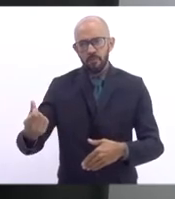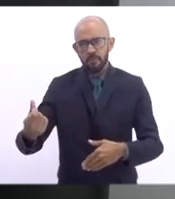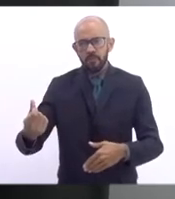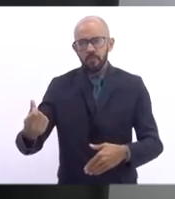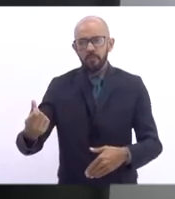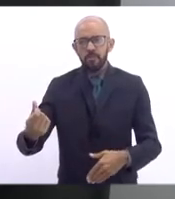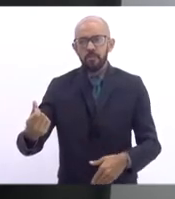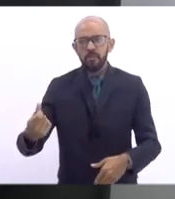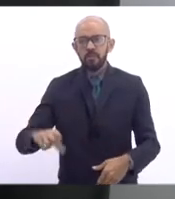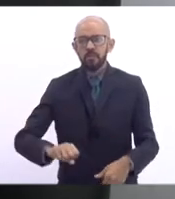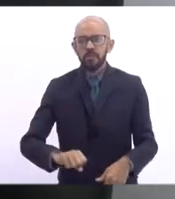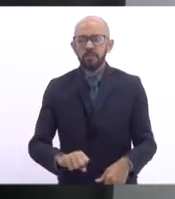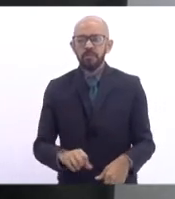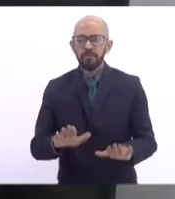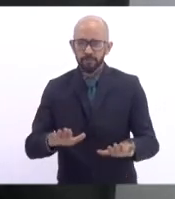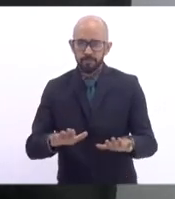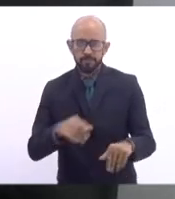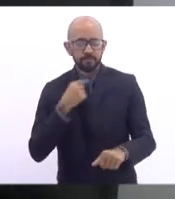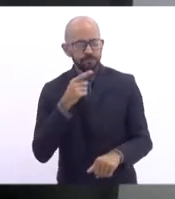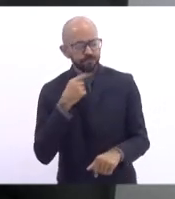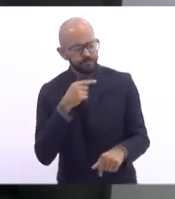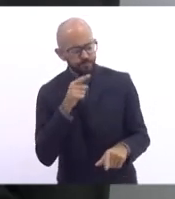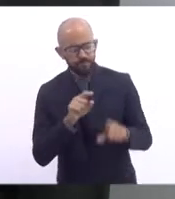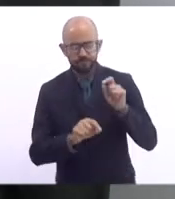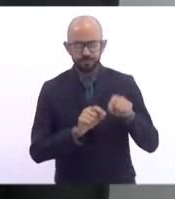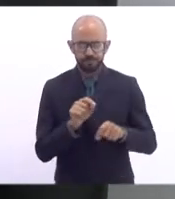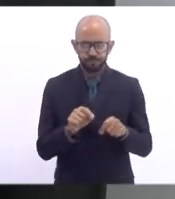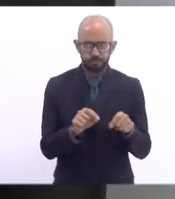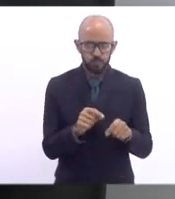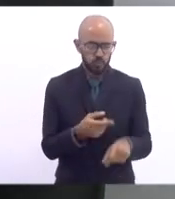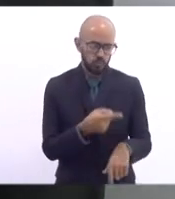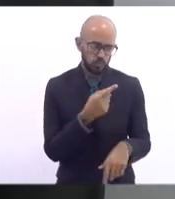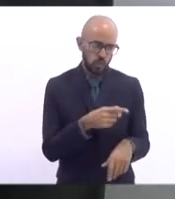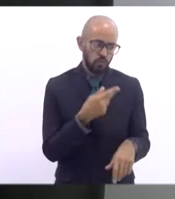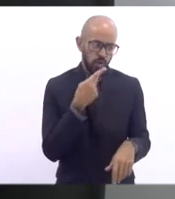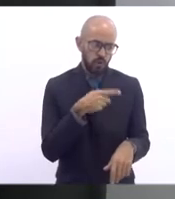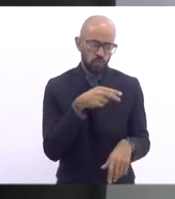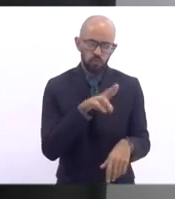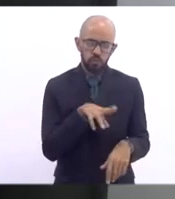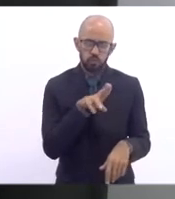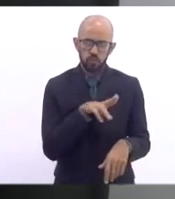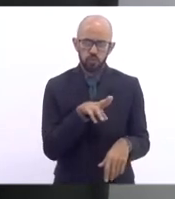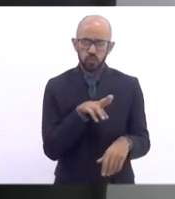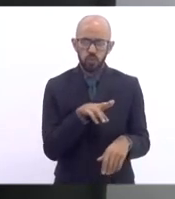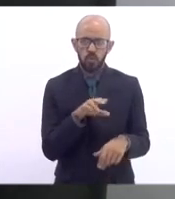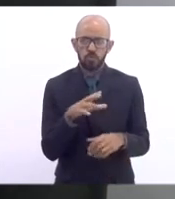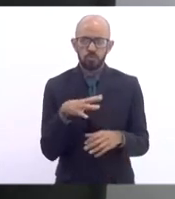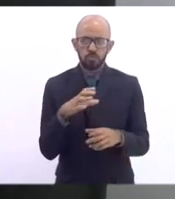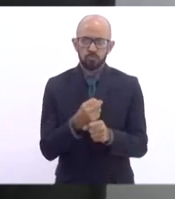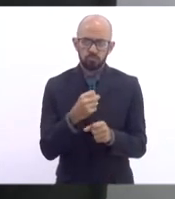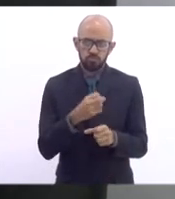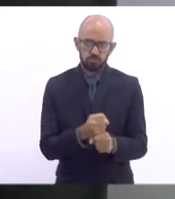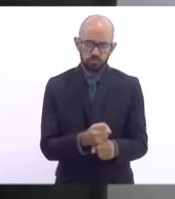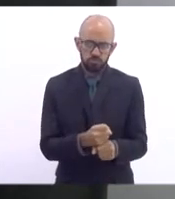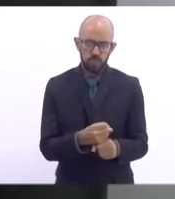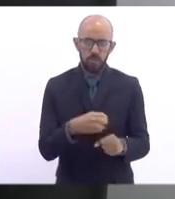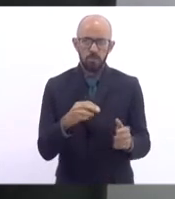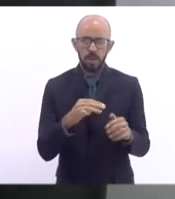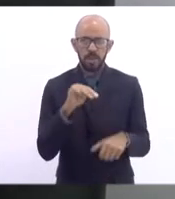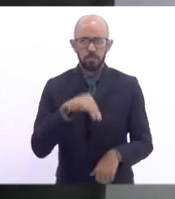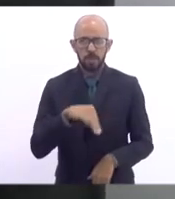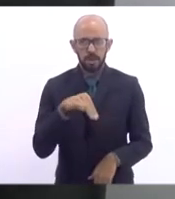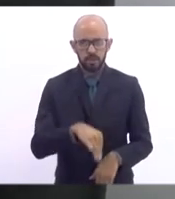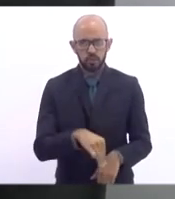E aí vem a questão eu sou disse que os homens metodologia matemática do tribunal é Reis